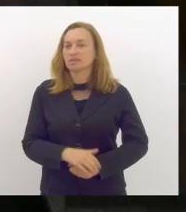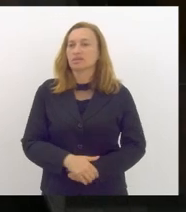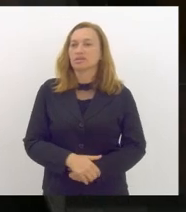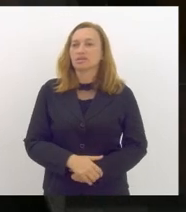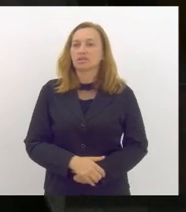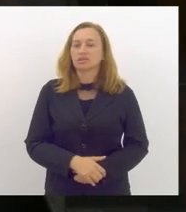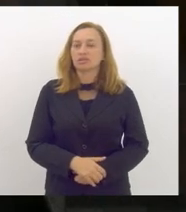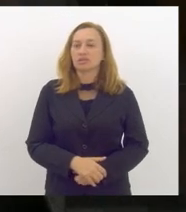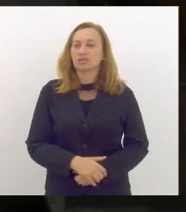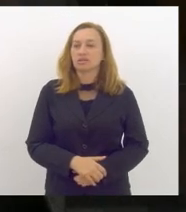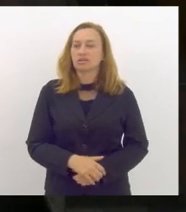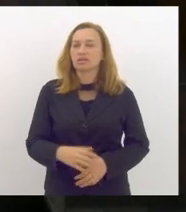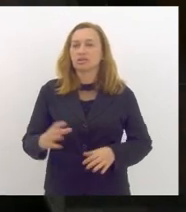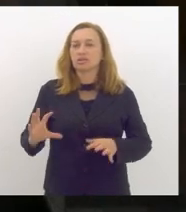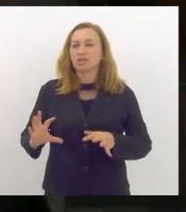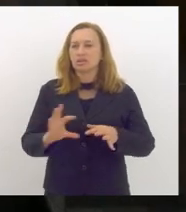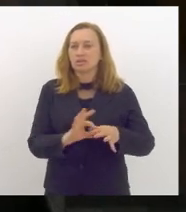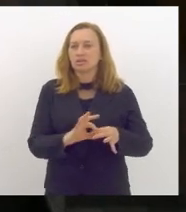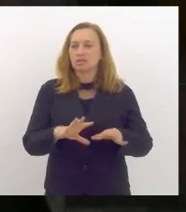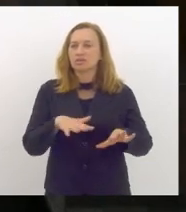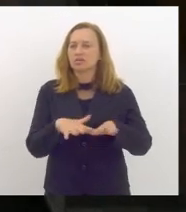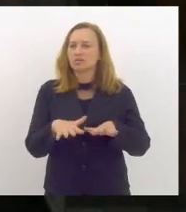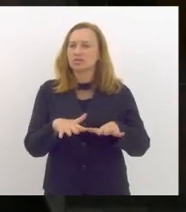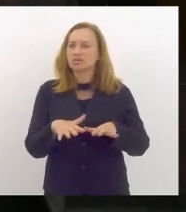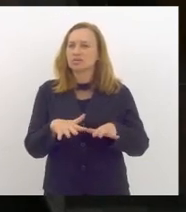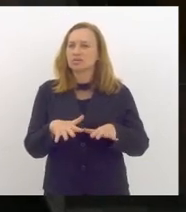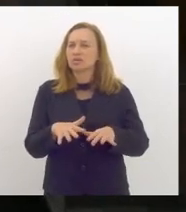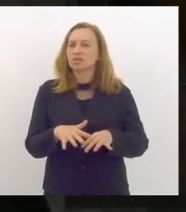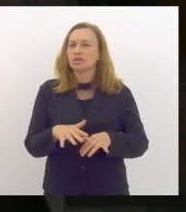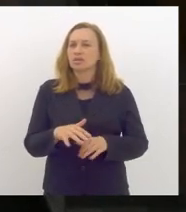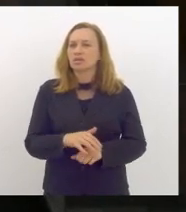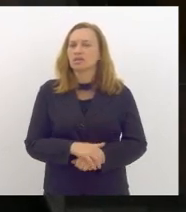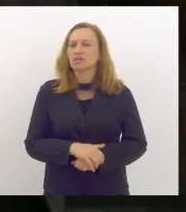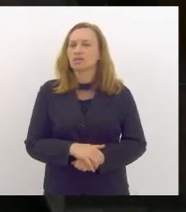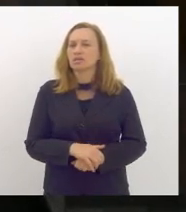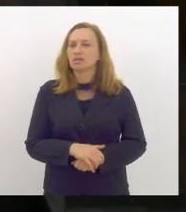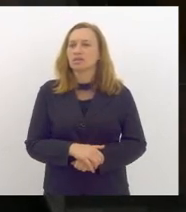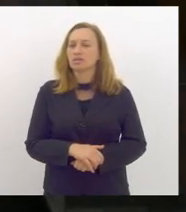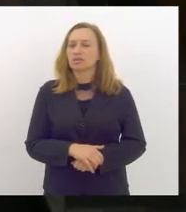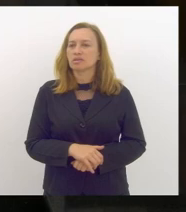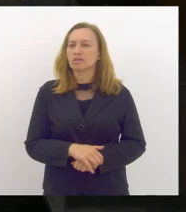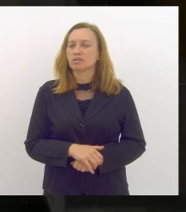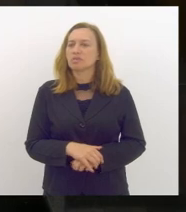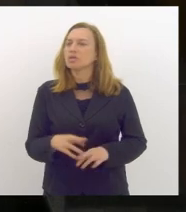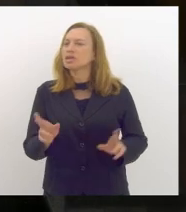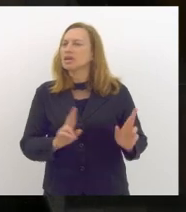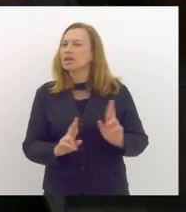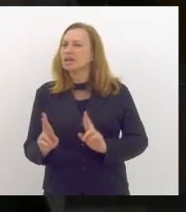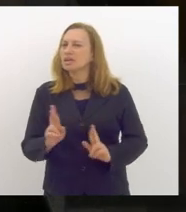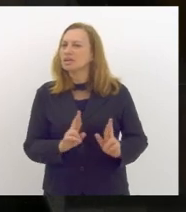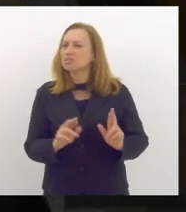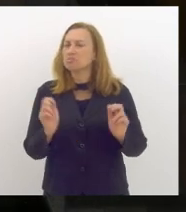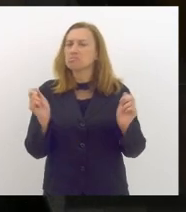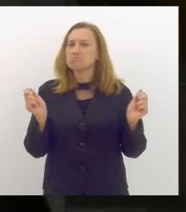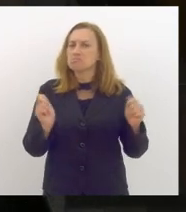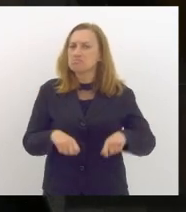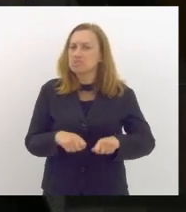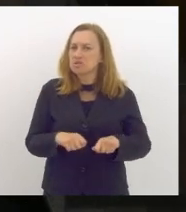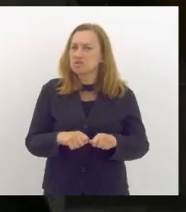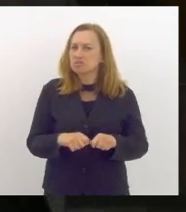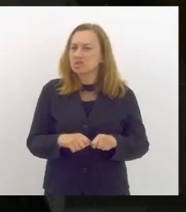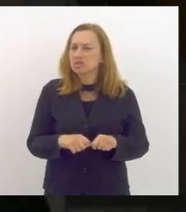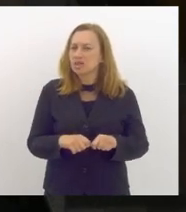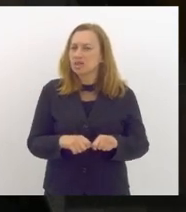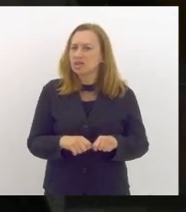esse movimento preventivo em relação às possibilidades